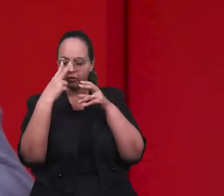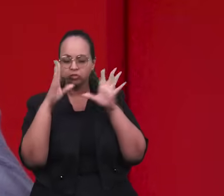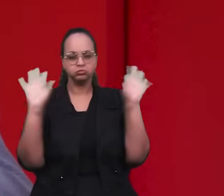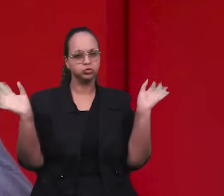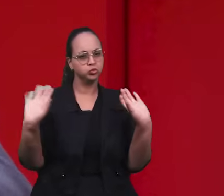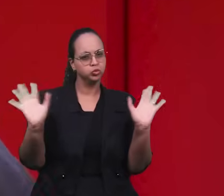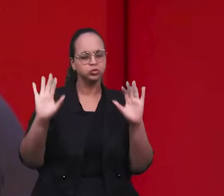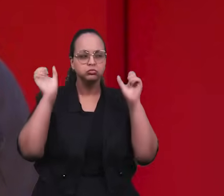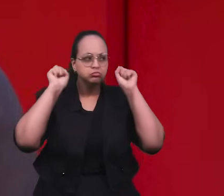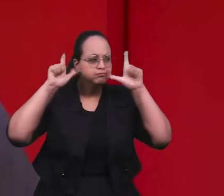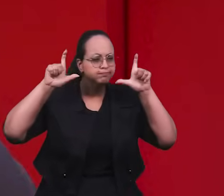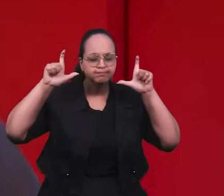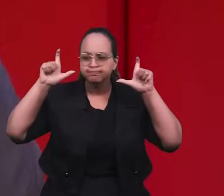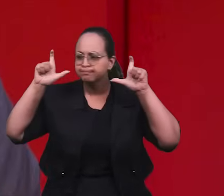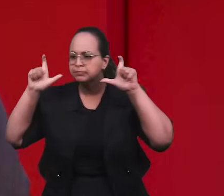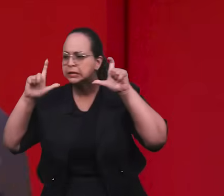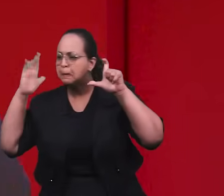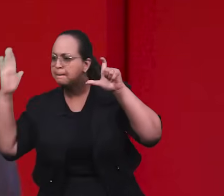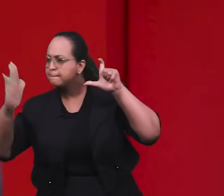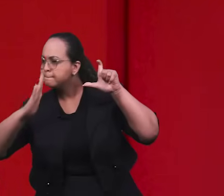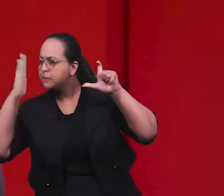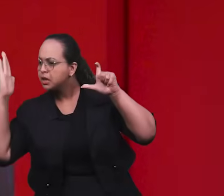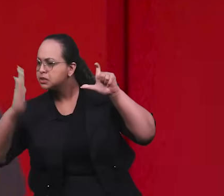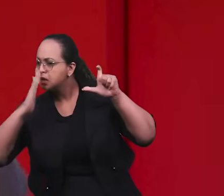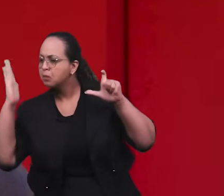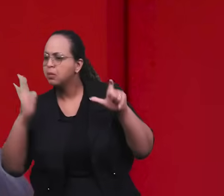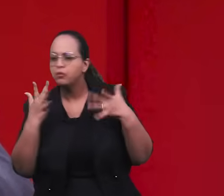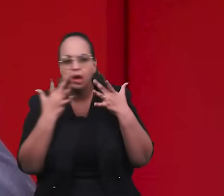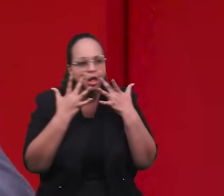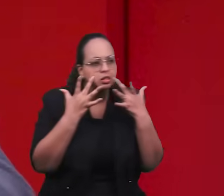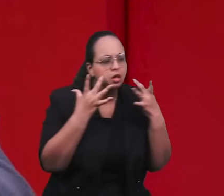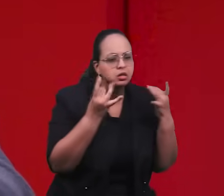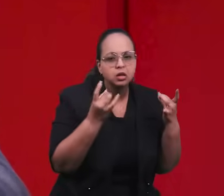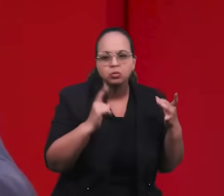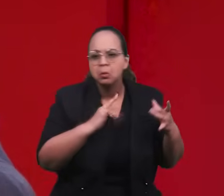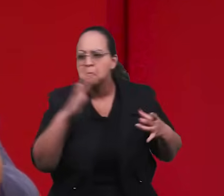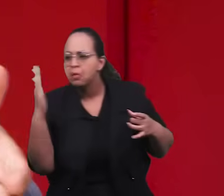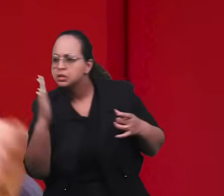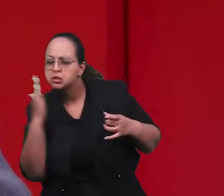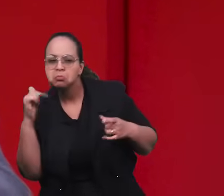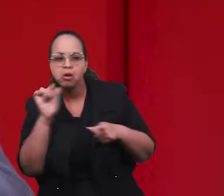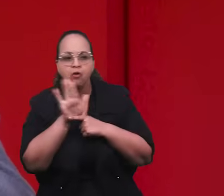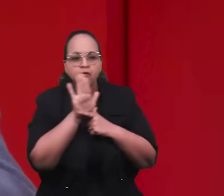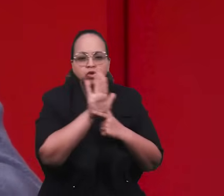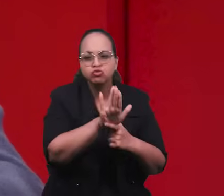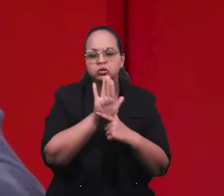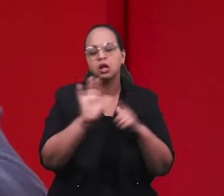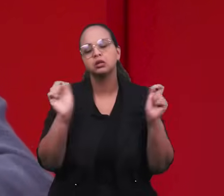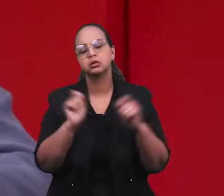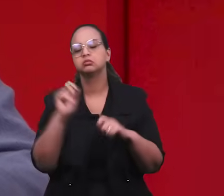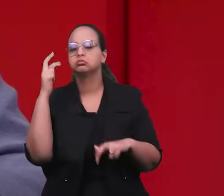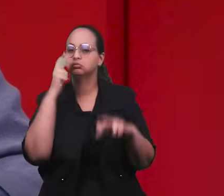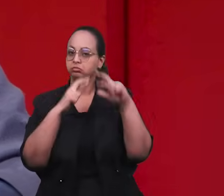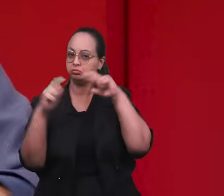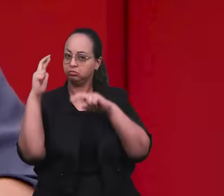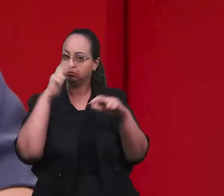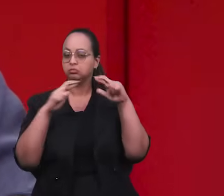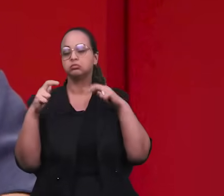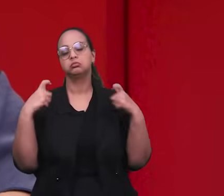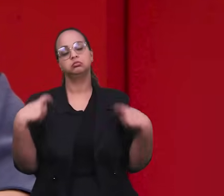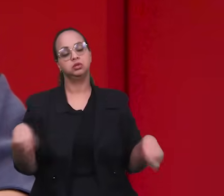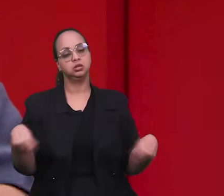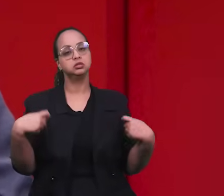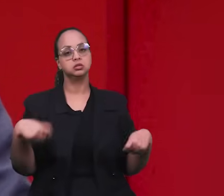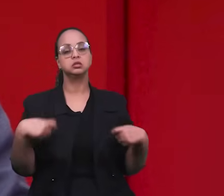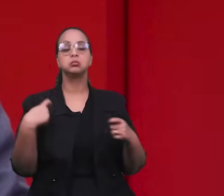culto, qualquer necessidade, alguém passou mal, ele está atento a tudo ali. Então, é importante essas observações, que eu